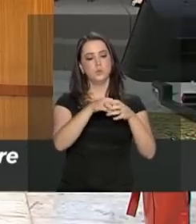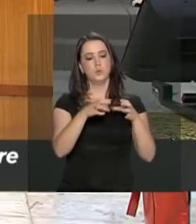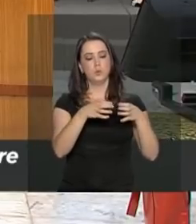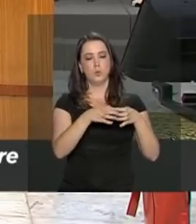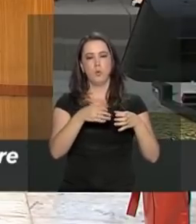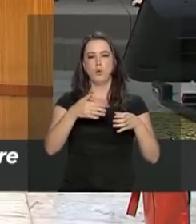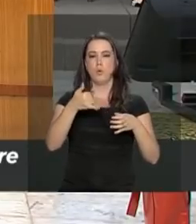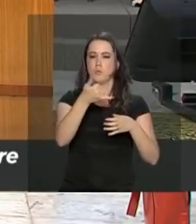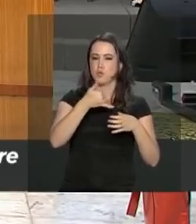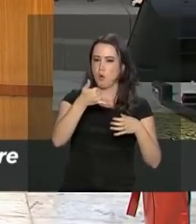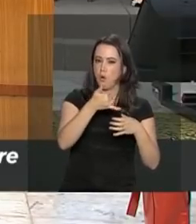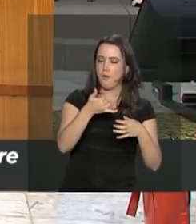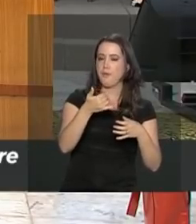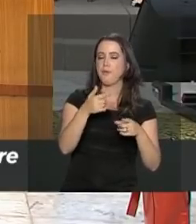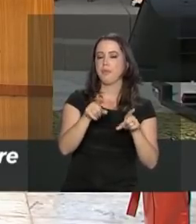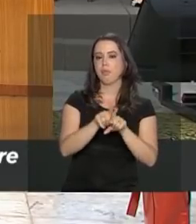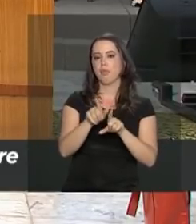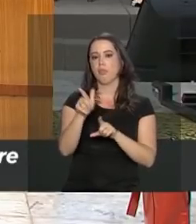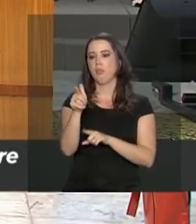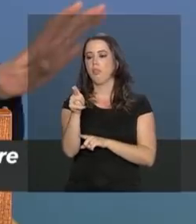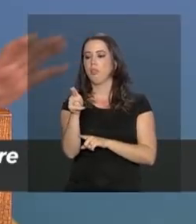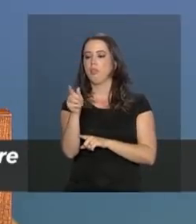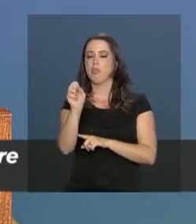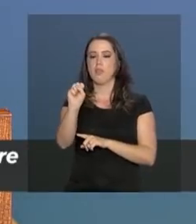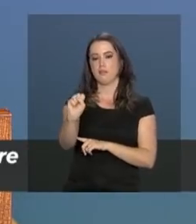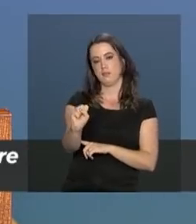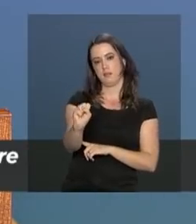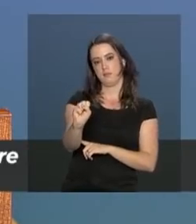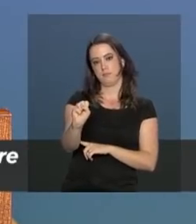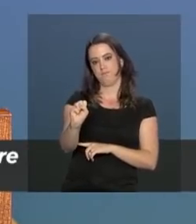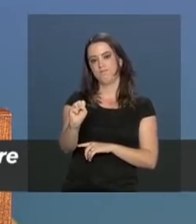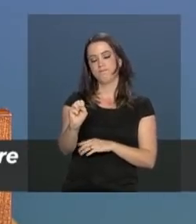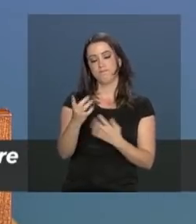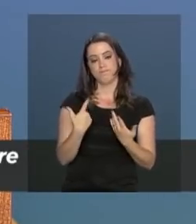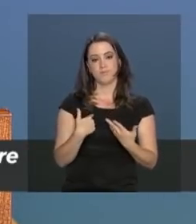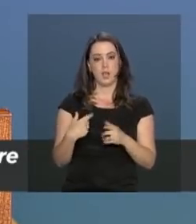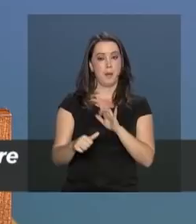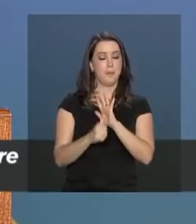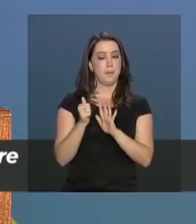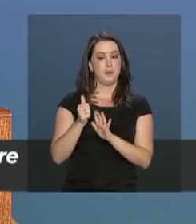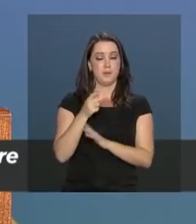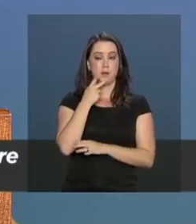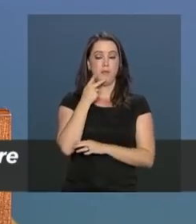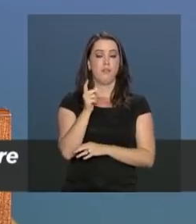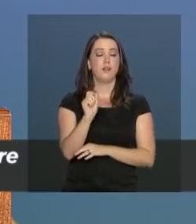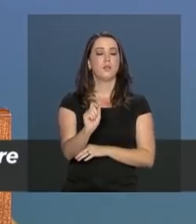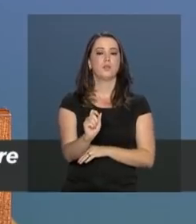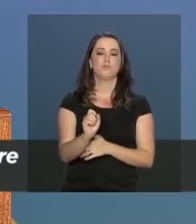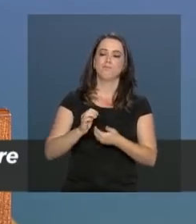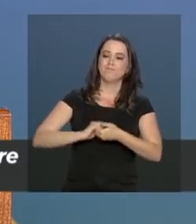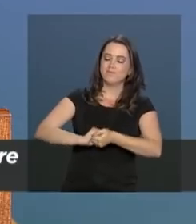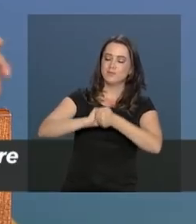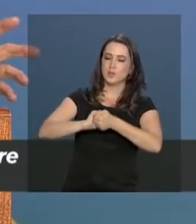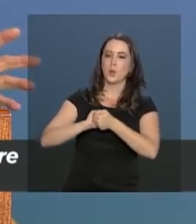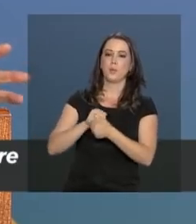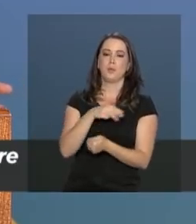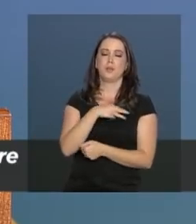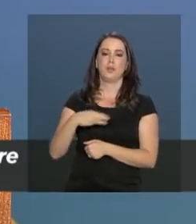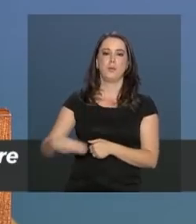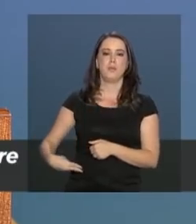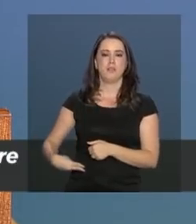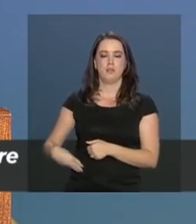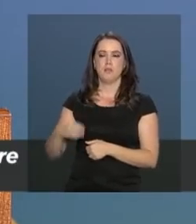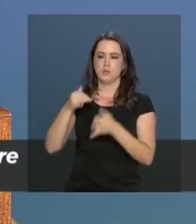como não poderia deixar de ser será complementar o nosso ministro moreira franco afinal ele